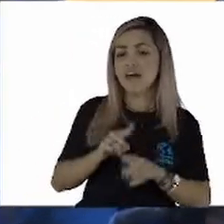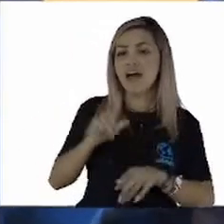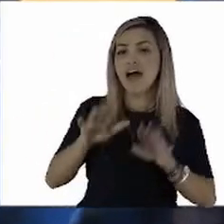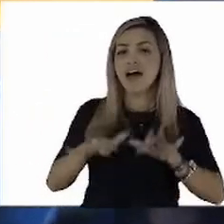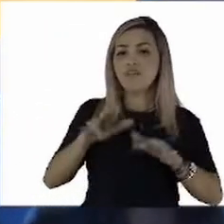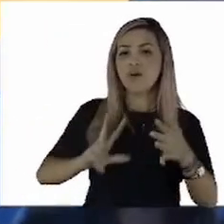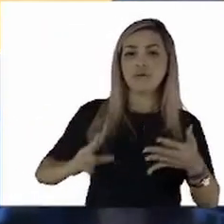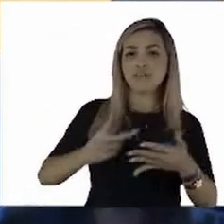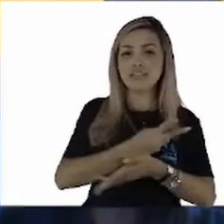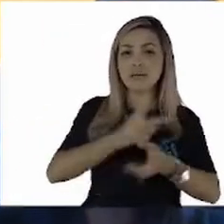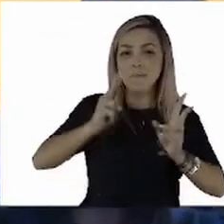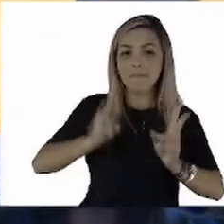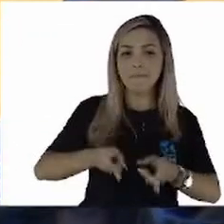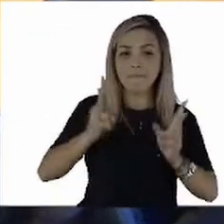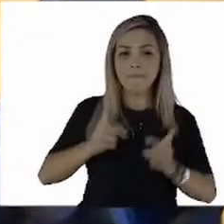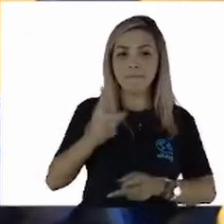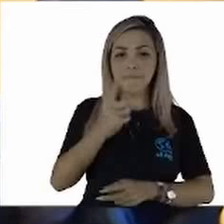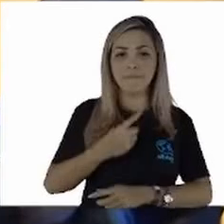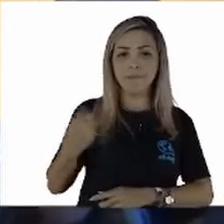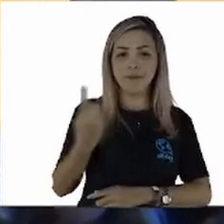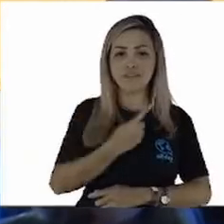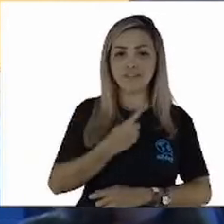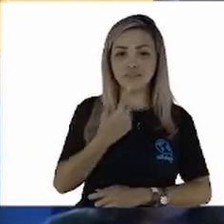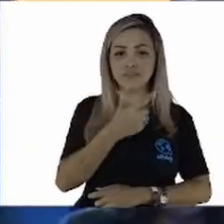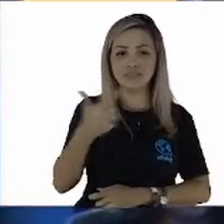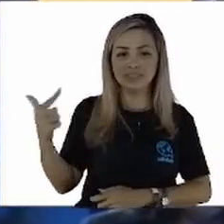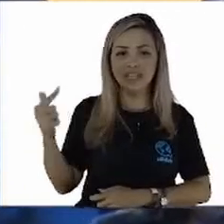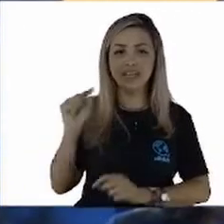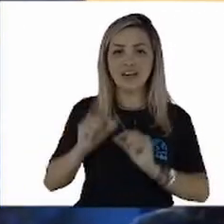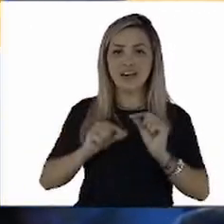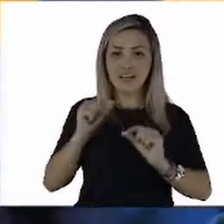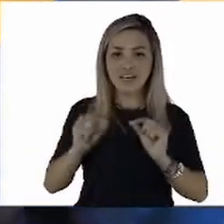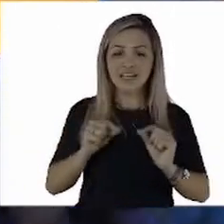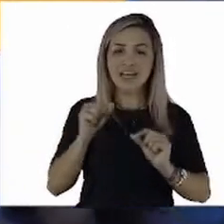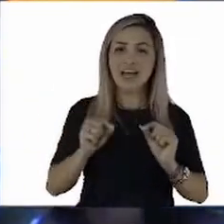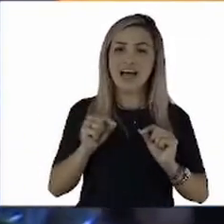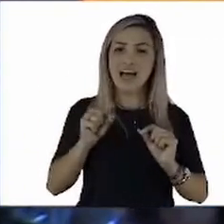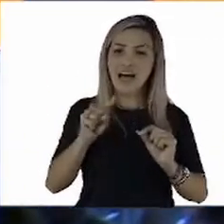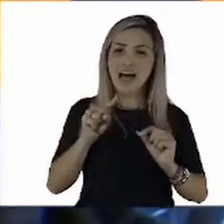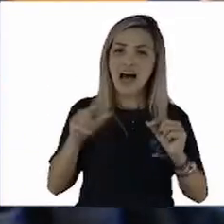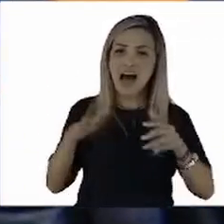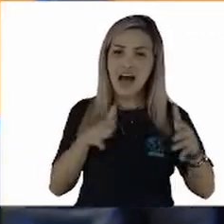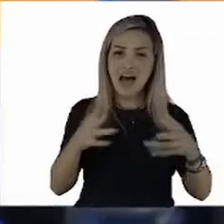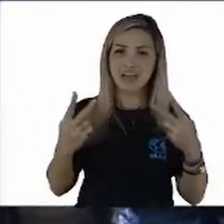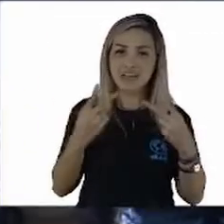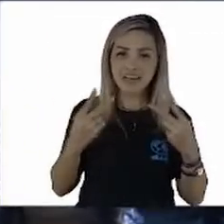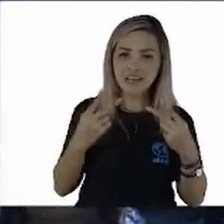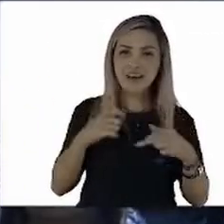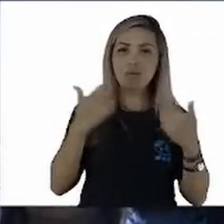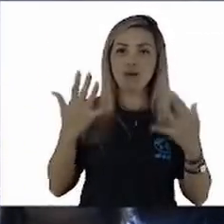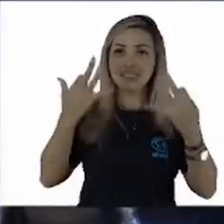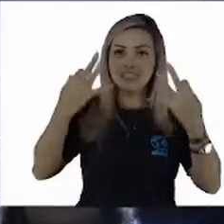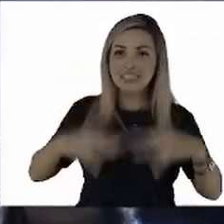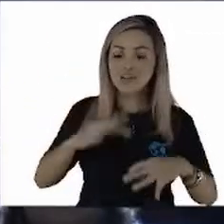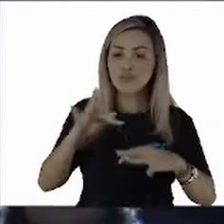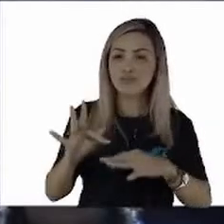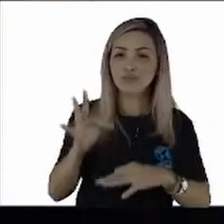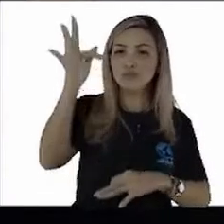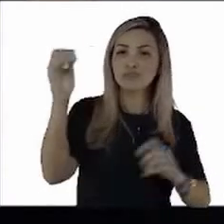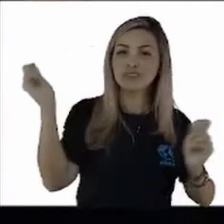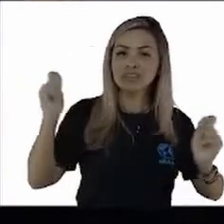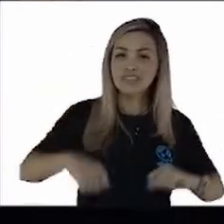muitas vezes, mesmo que não tenham idealizado aquele caminho, quando dá certo, depois lá na